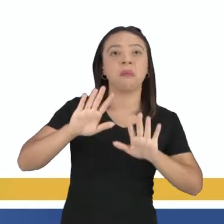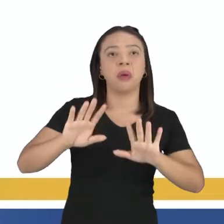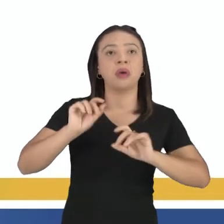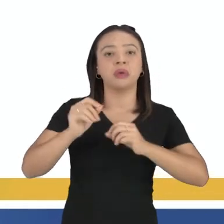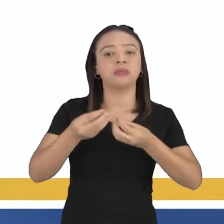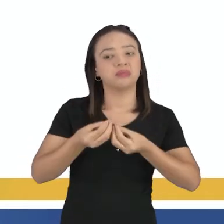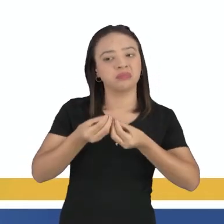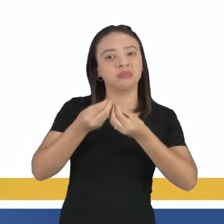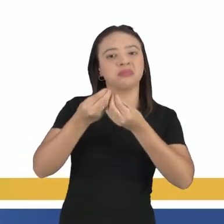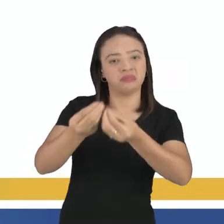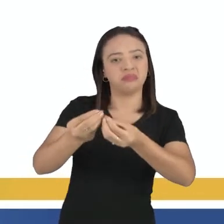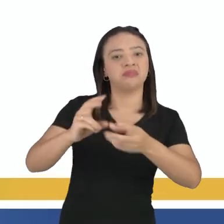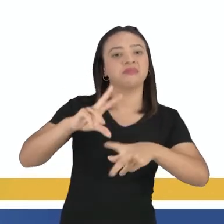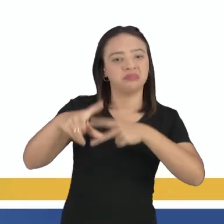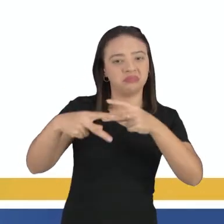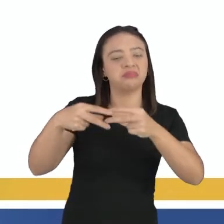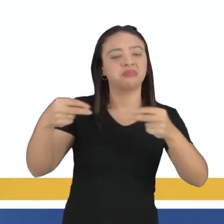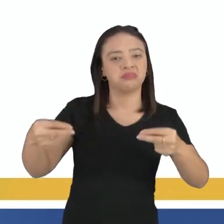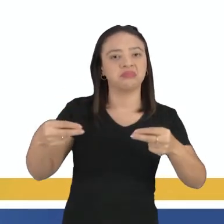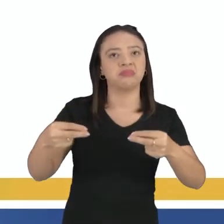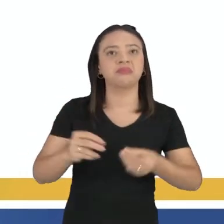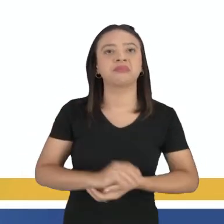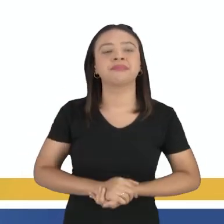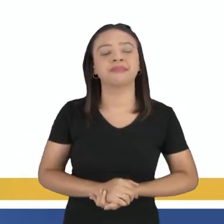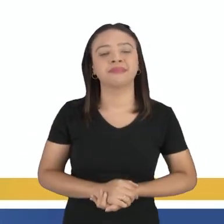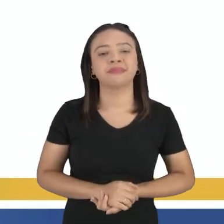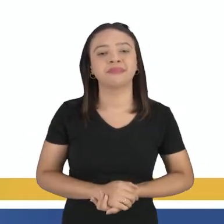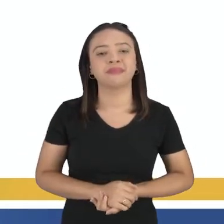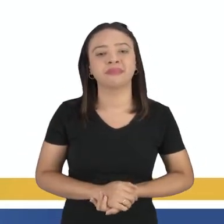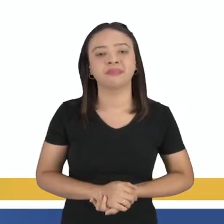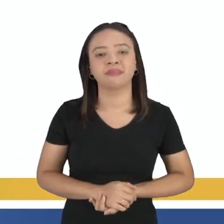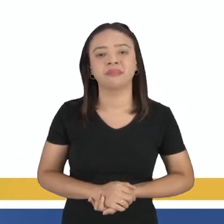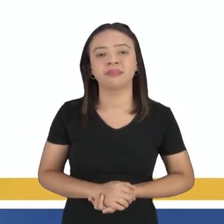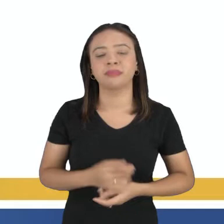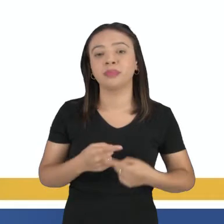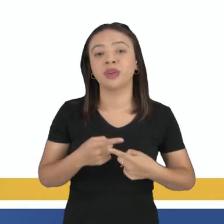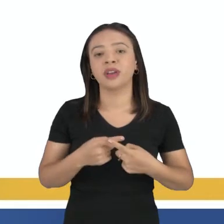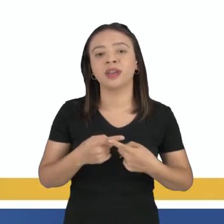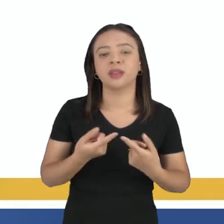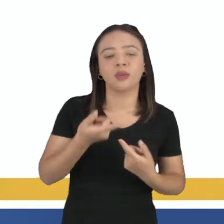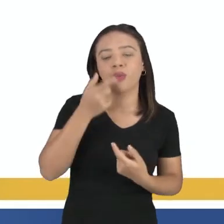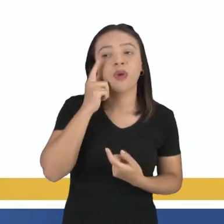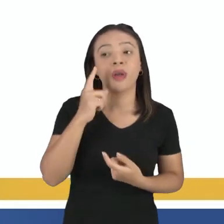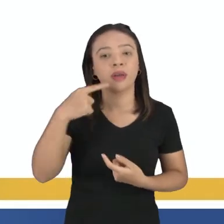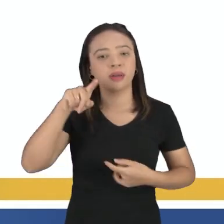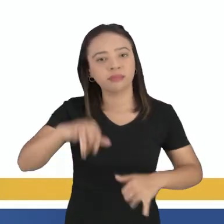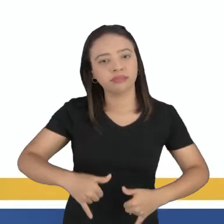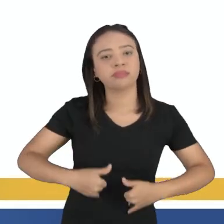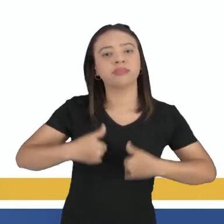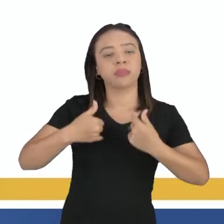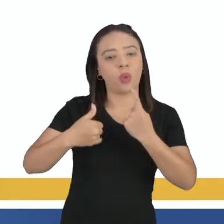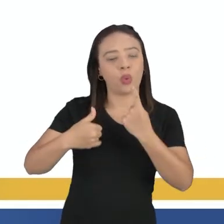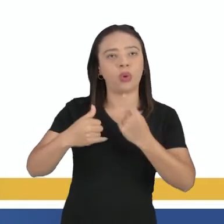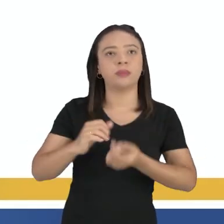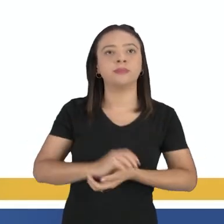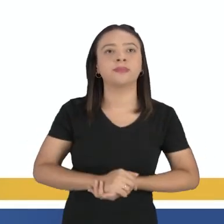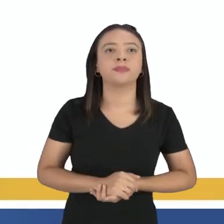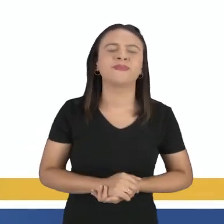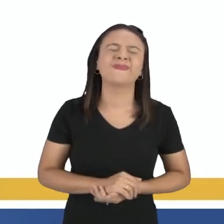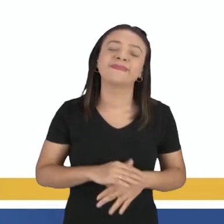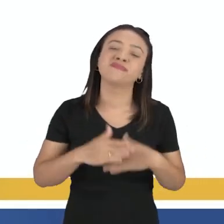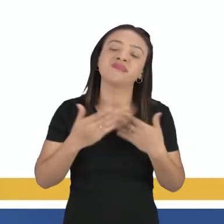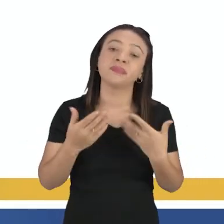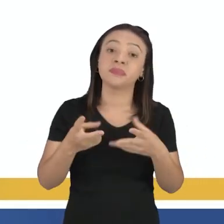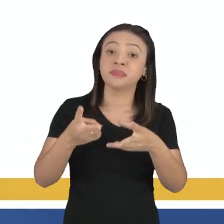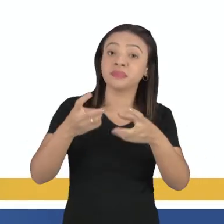ali o presente, né, para compensar aquela ação que eles não fizeram, tá certo?